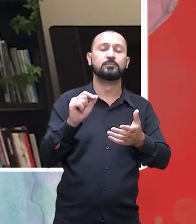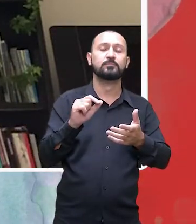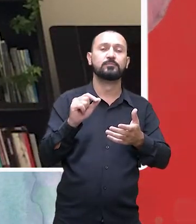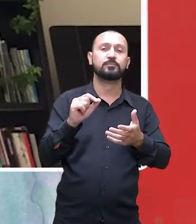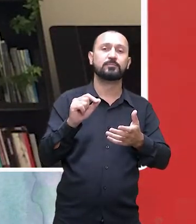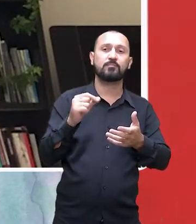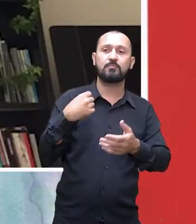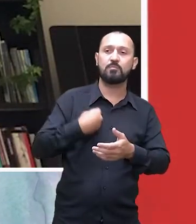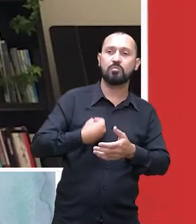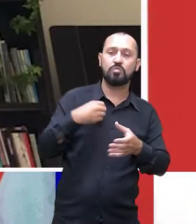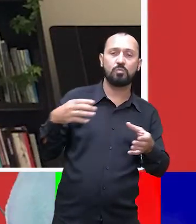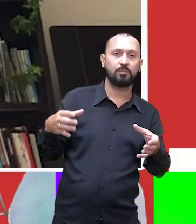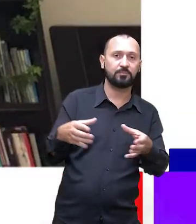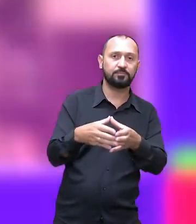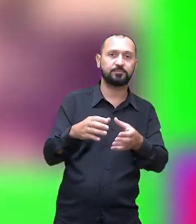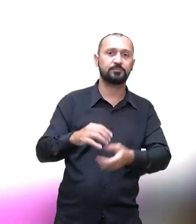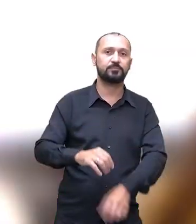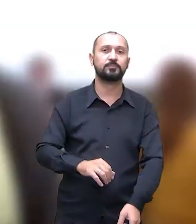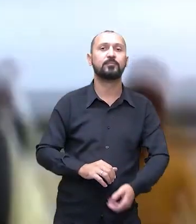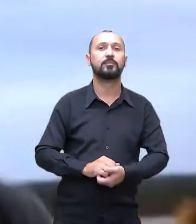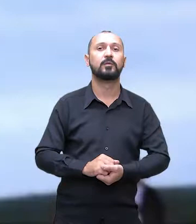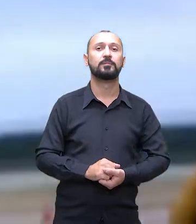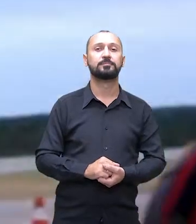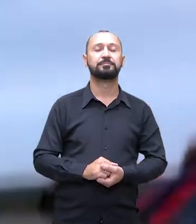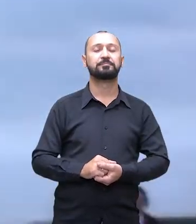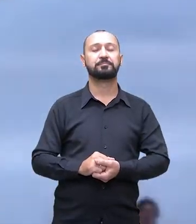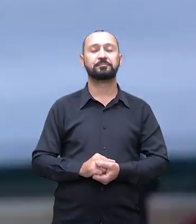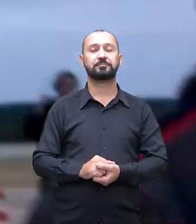de águas da companhia.